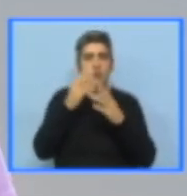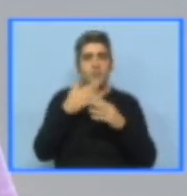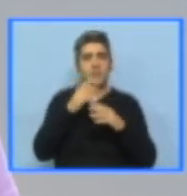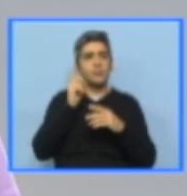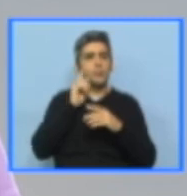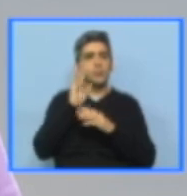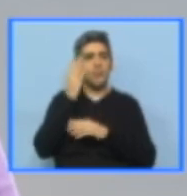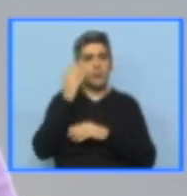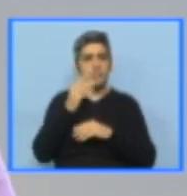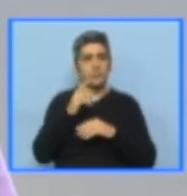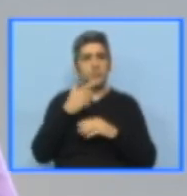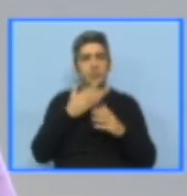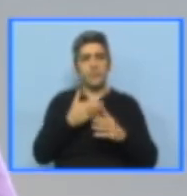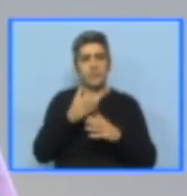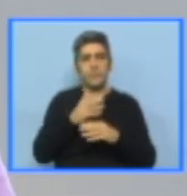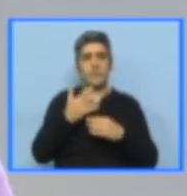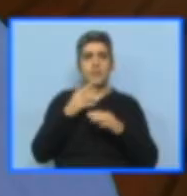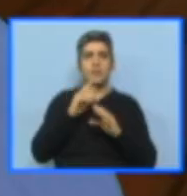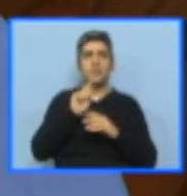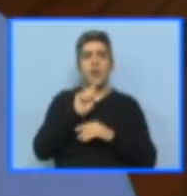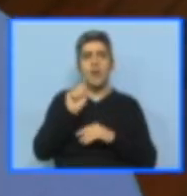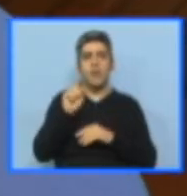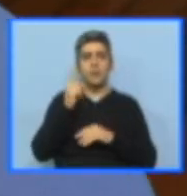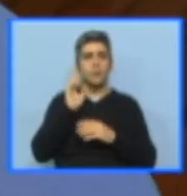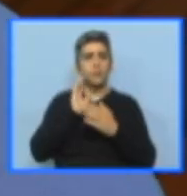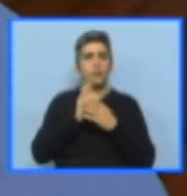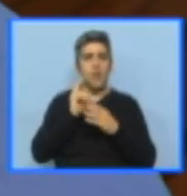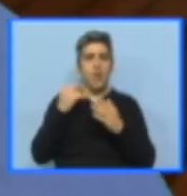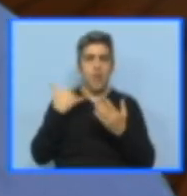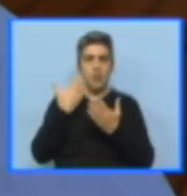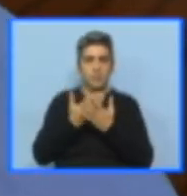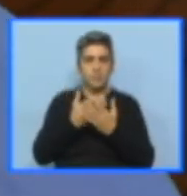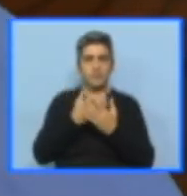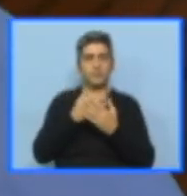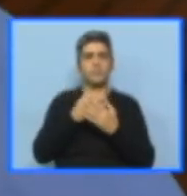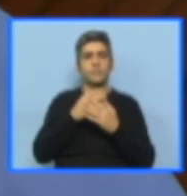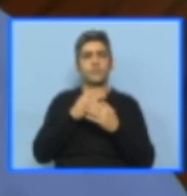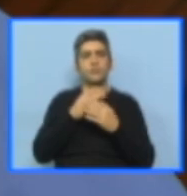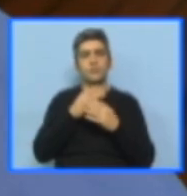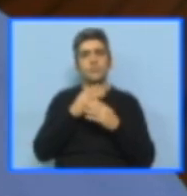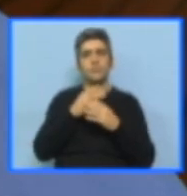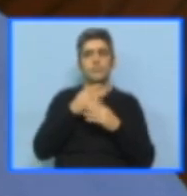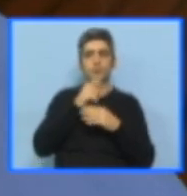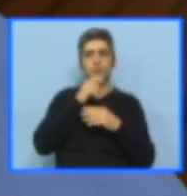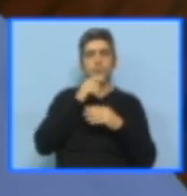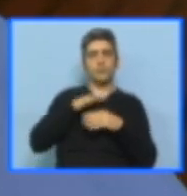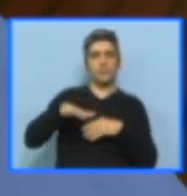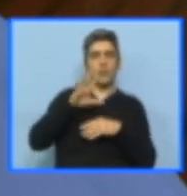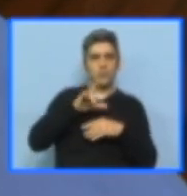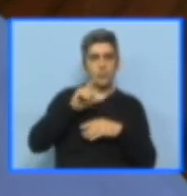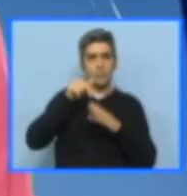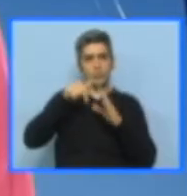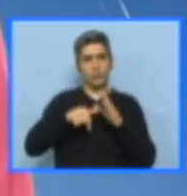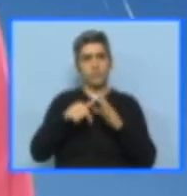mais importante até do que o caminho. Ainda assim, eu acho que há um fenómeno dos últimos anos, sobretudo aqui, talvez da região de Lisboa e do